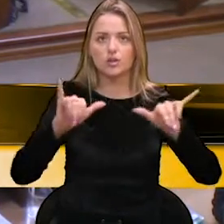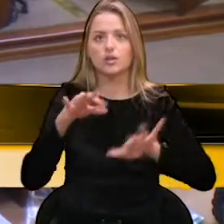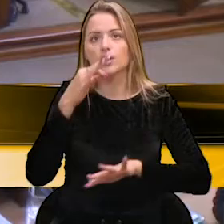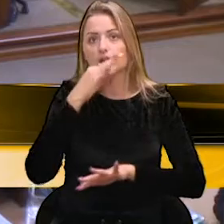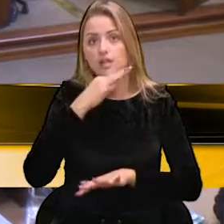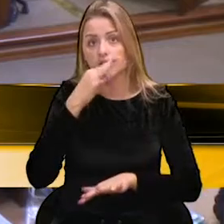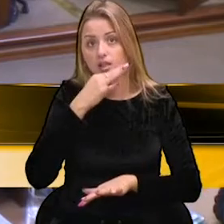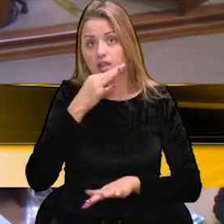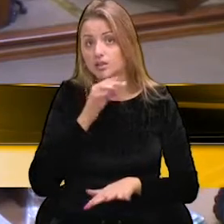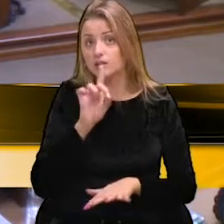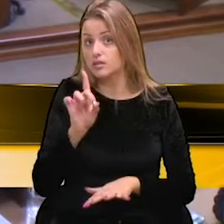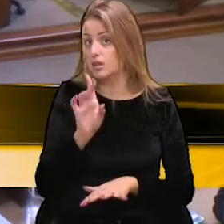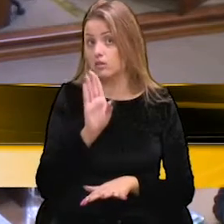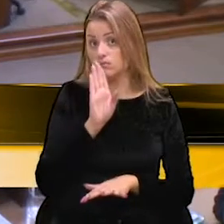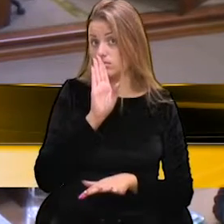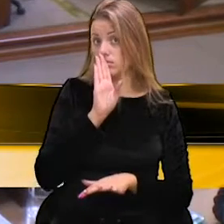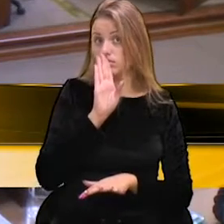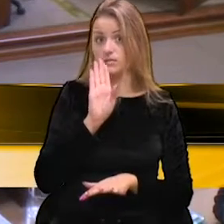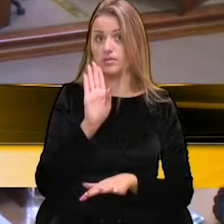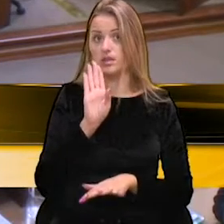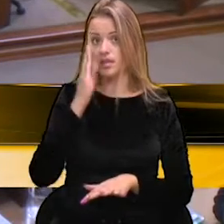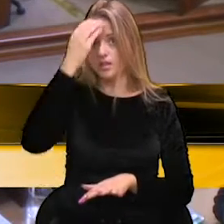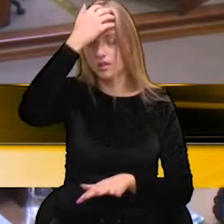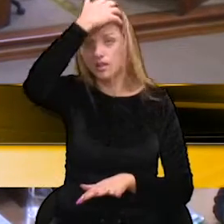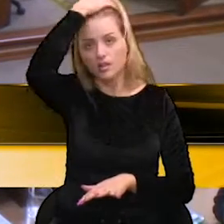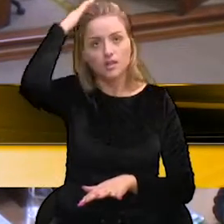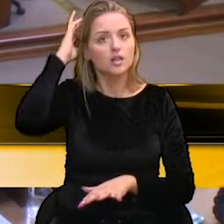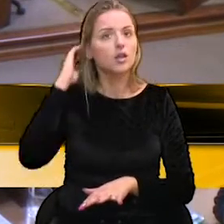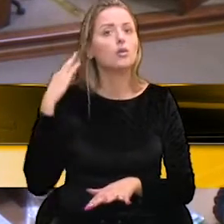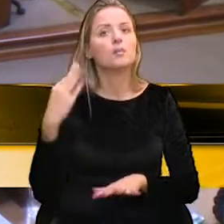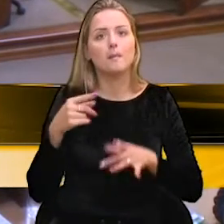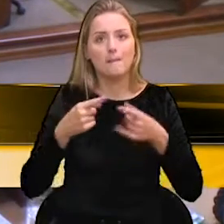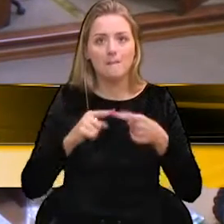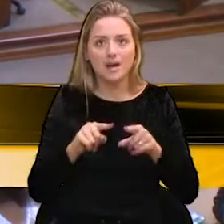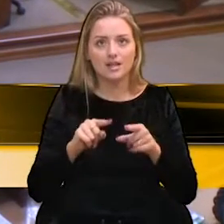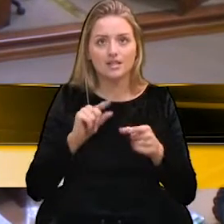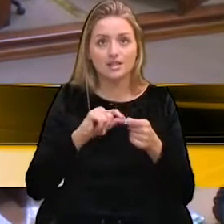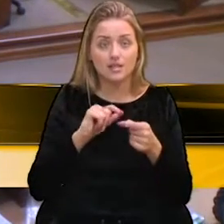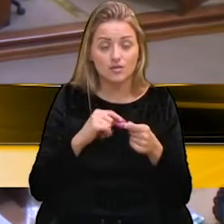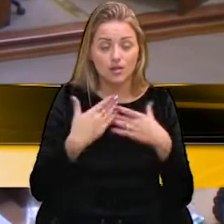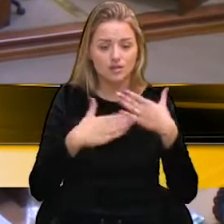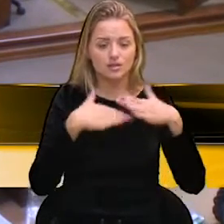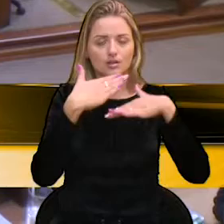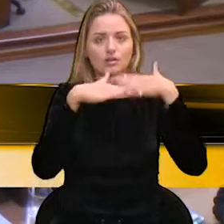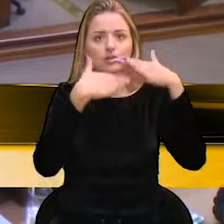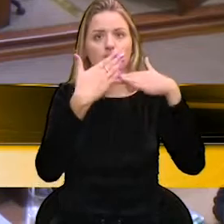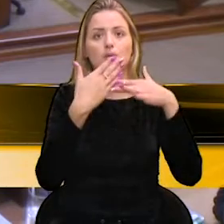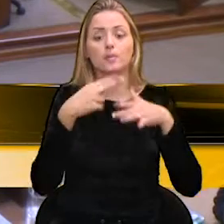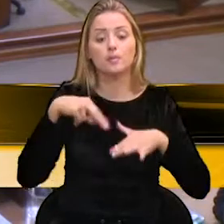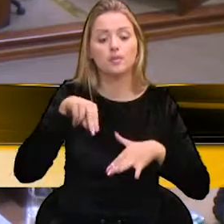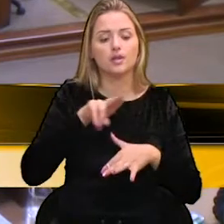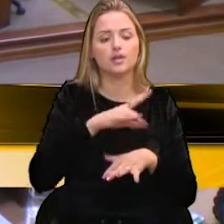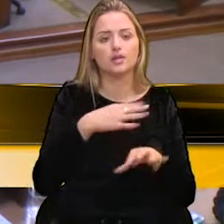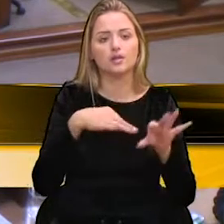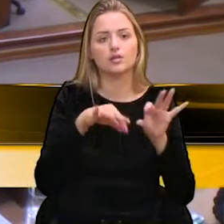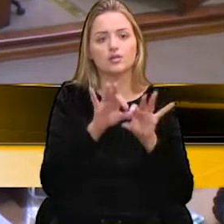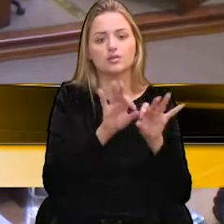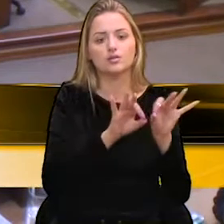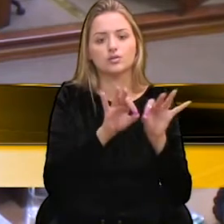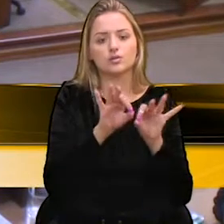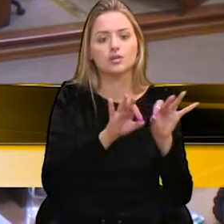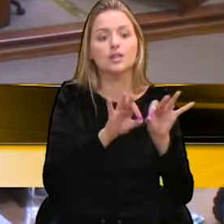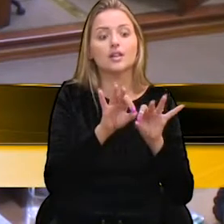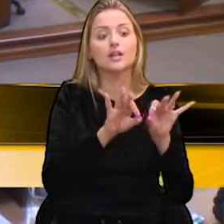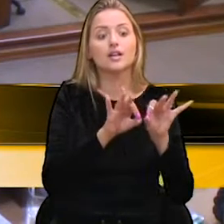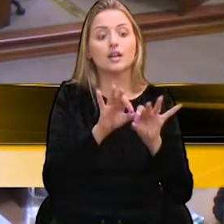não fique a reboque de outros locais aí, né? Que para nós organizar também, ajudar a